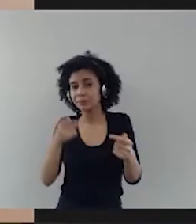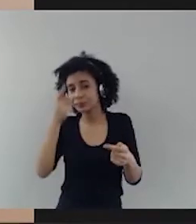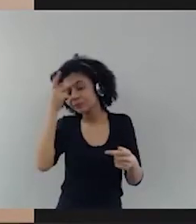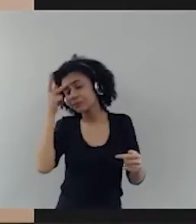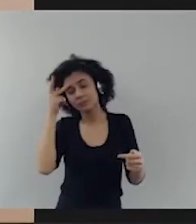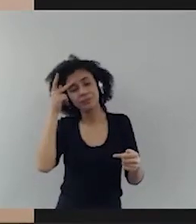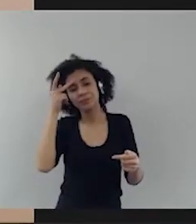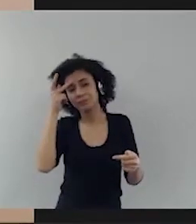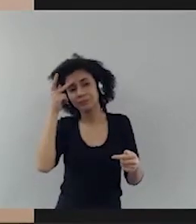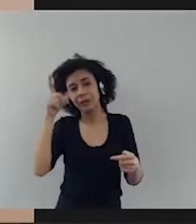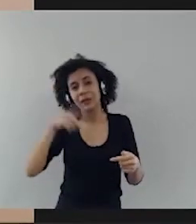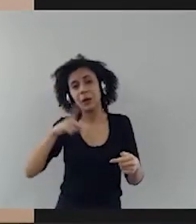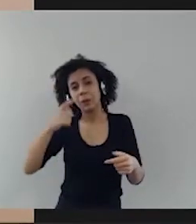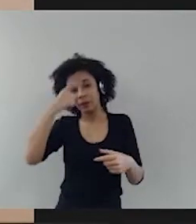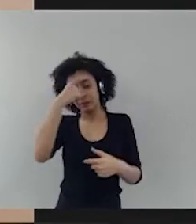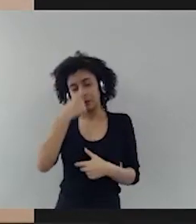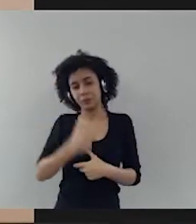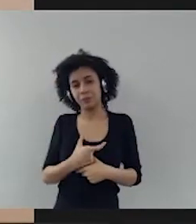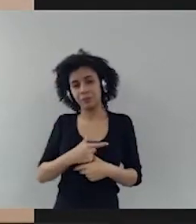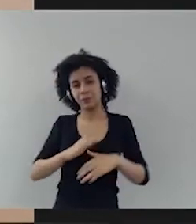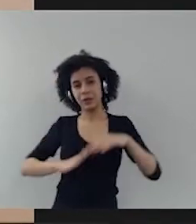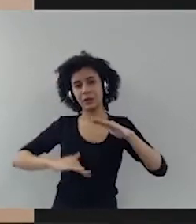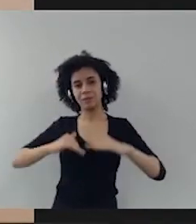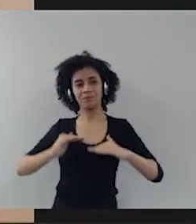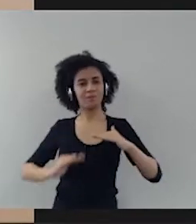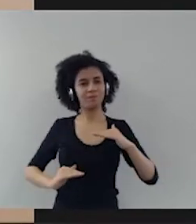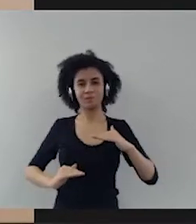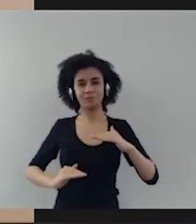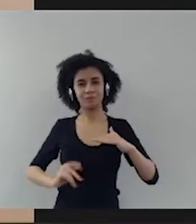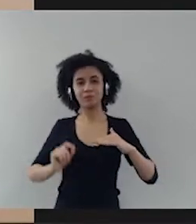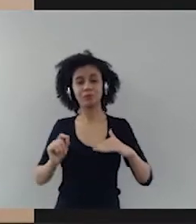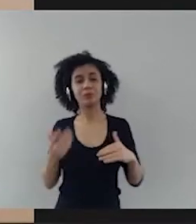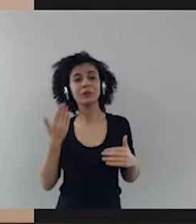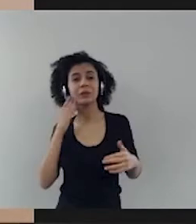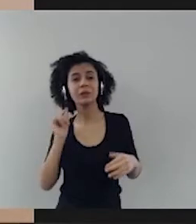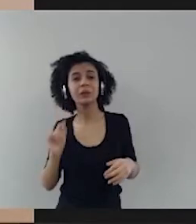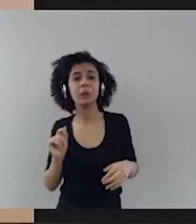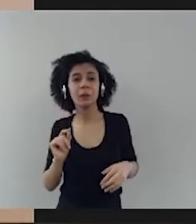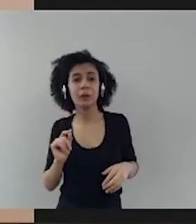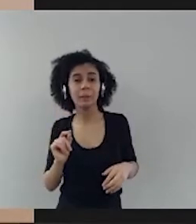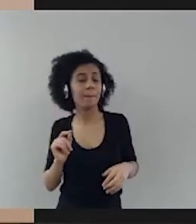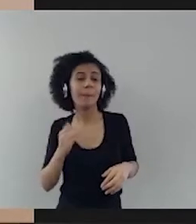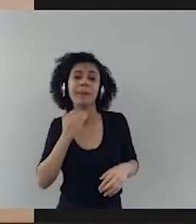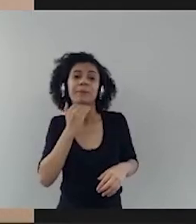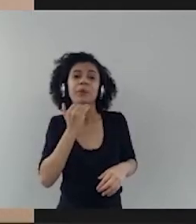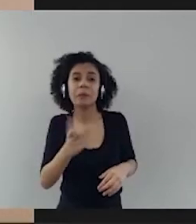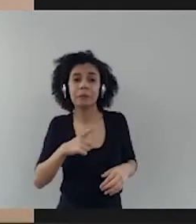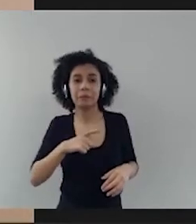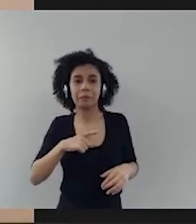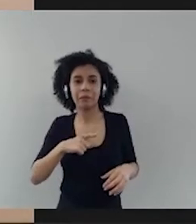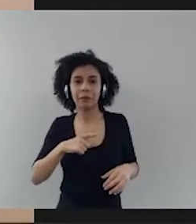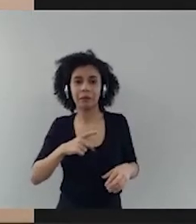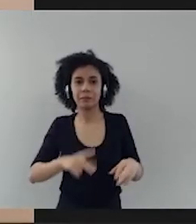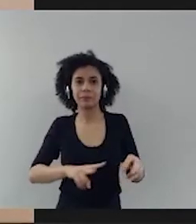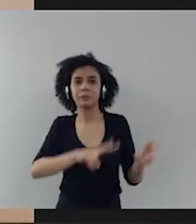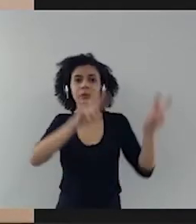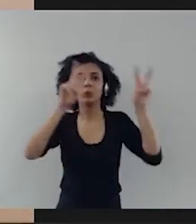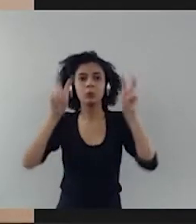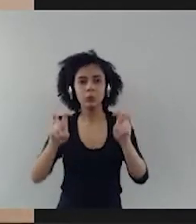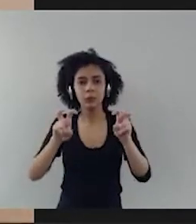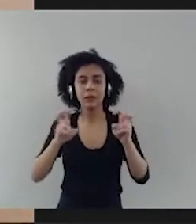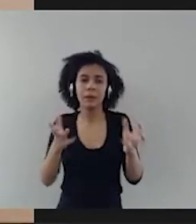ali também estão desequilibradas. O que faz entender que não basta ter a matéria, ou seja,